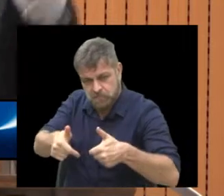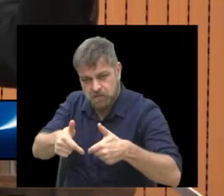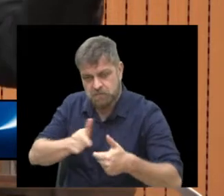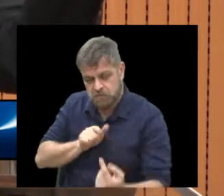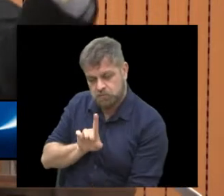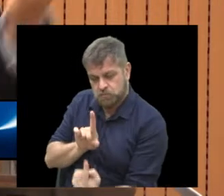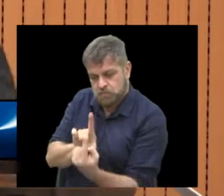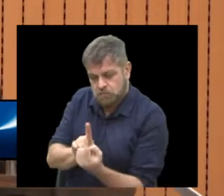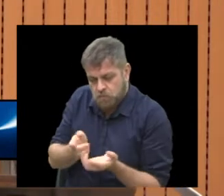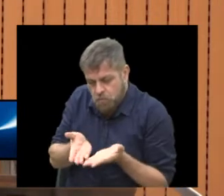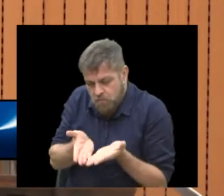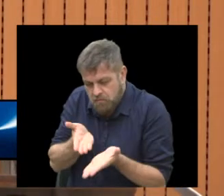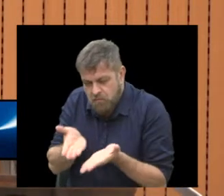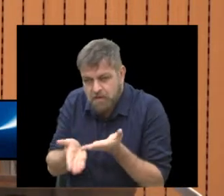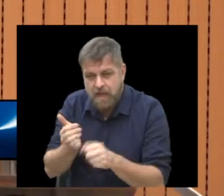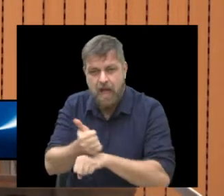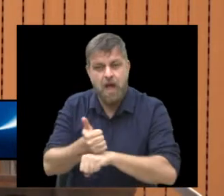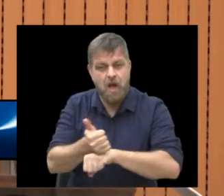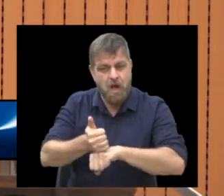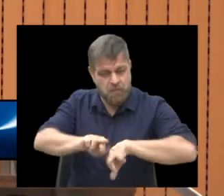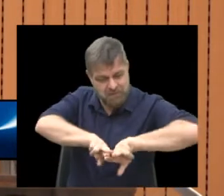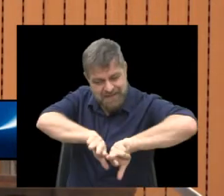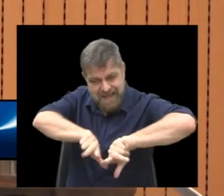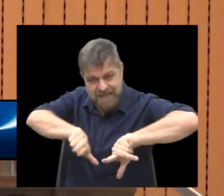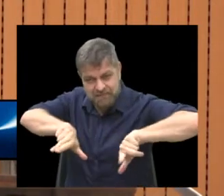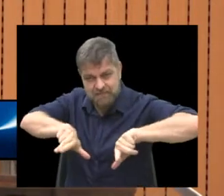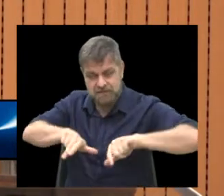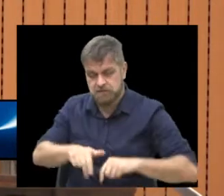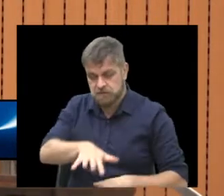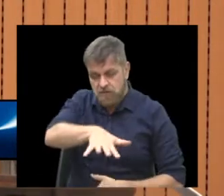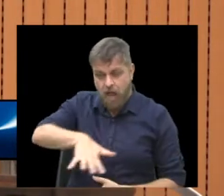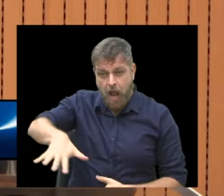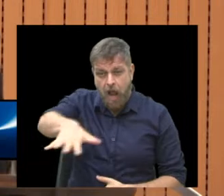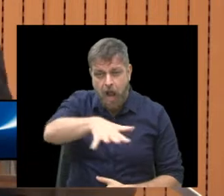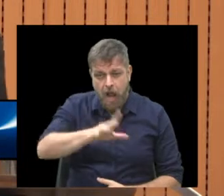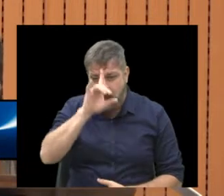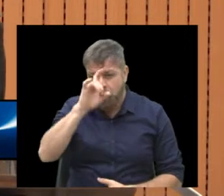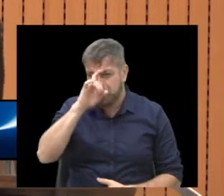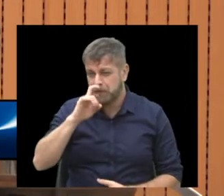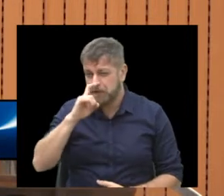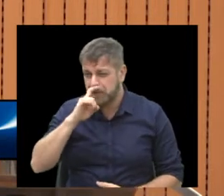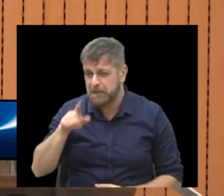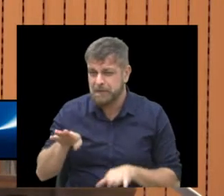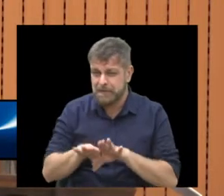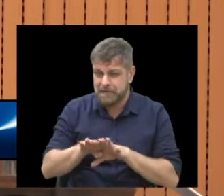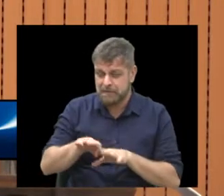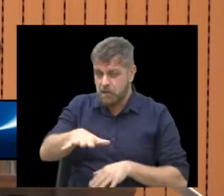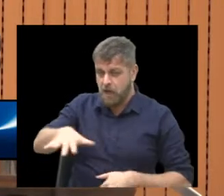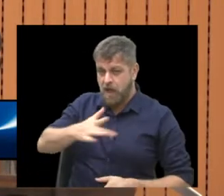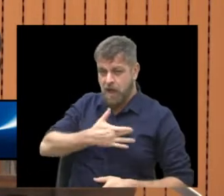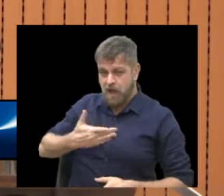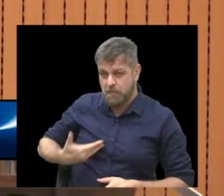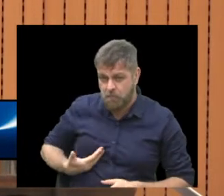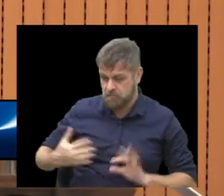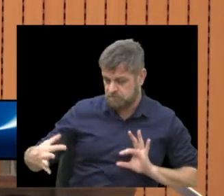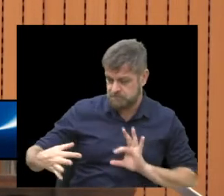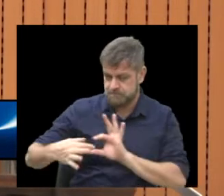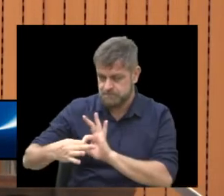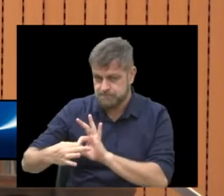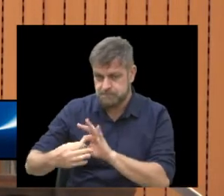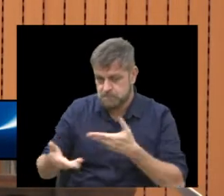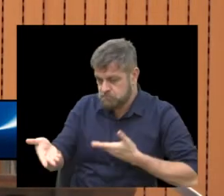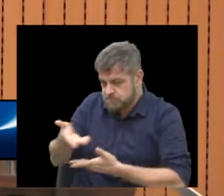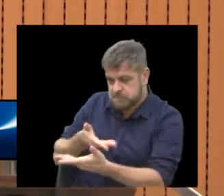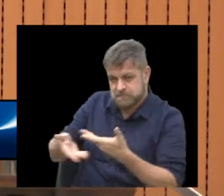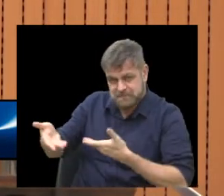cuidado feito de forma multiprofissional em todos os espaços do hospital, conexão com a rede pública de saúde, diálogo com